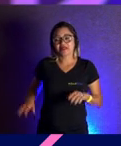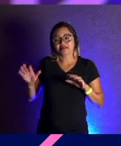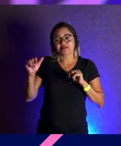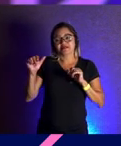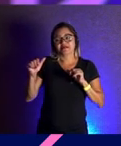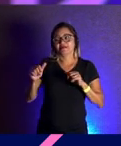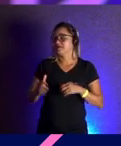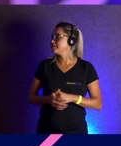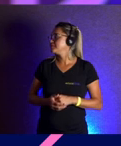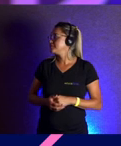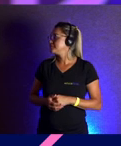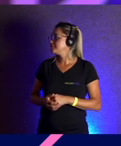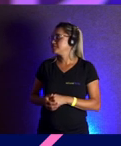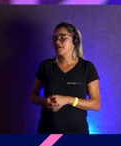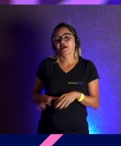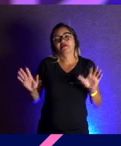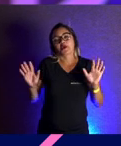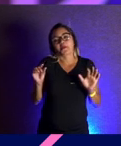Para confundir a nossa